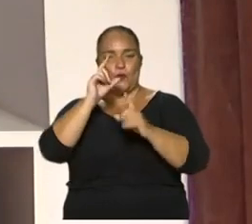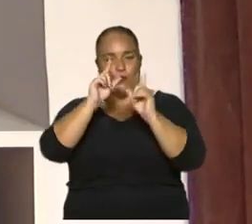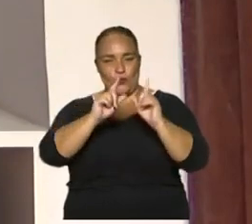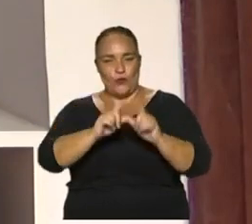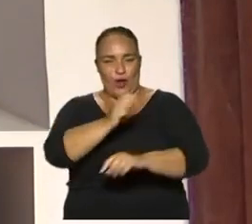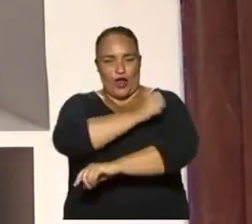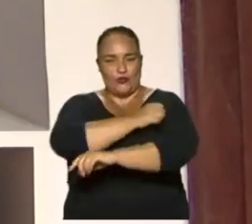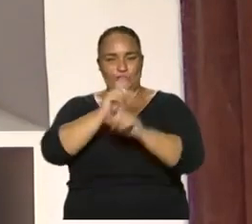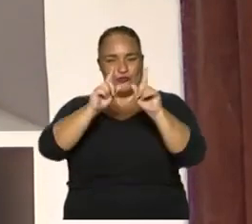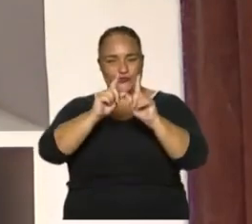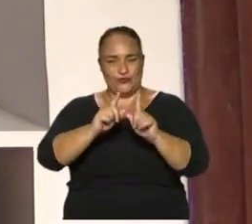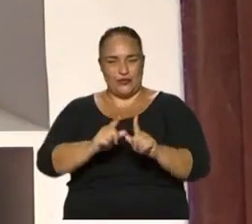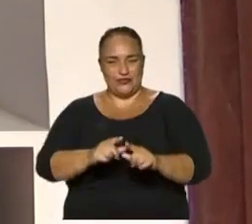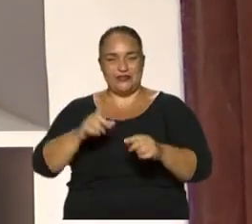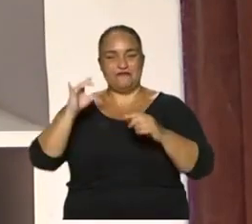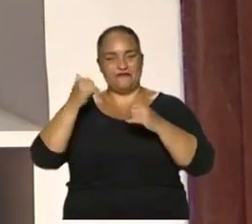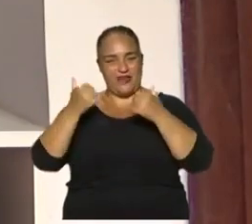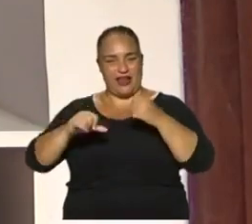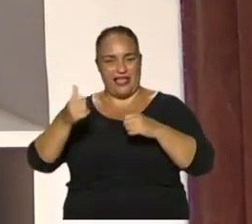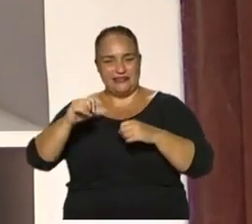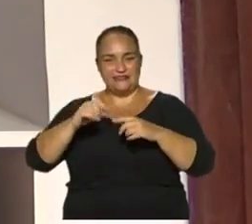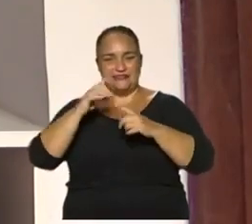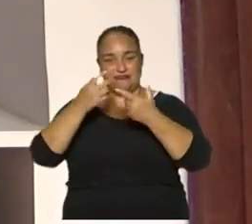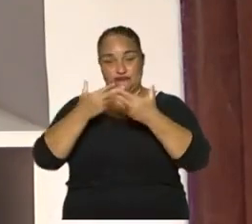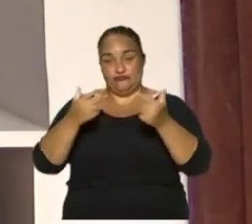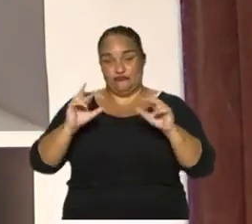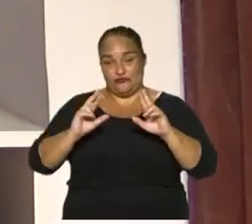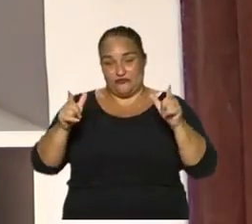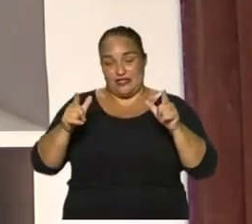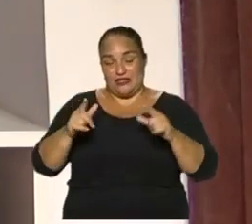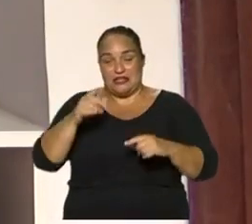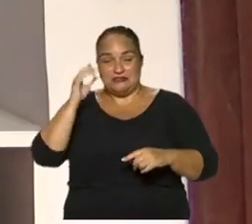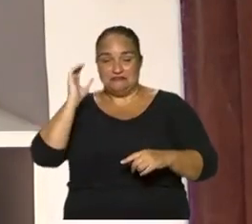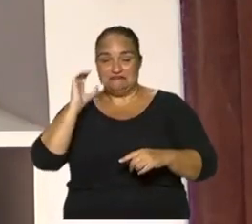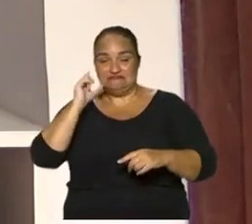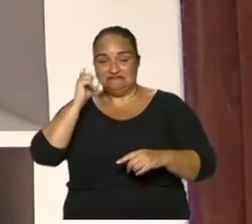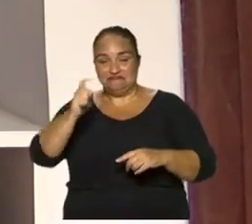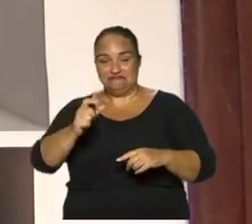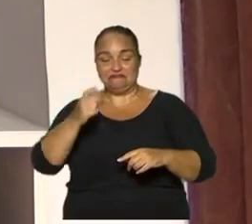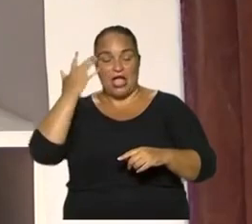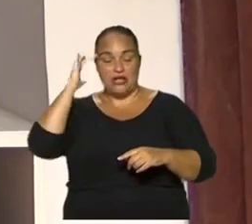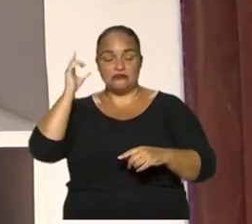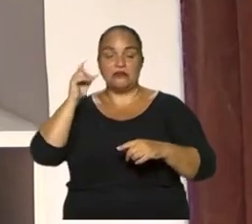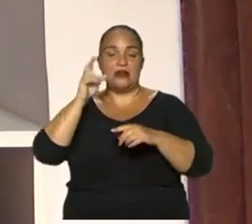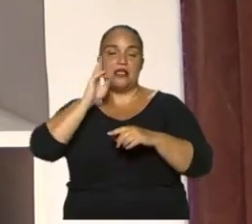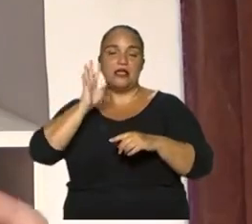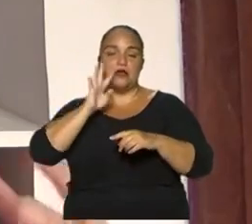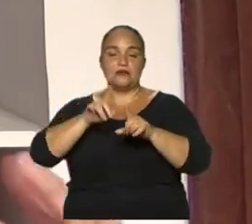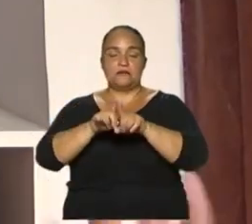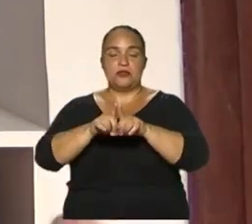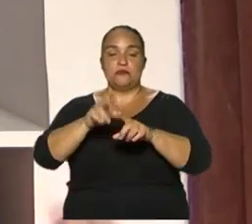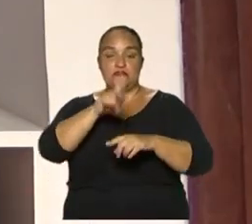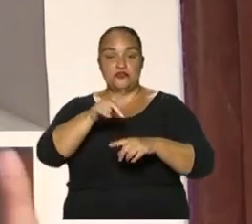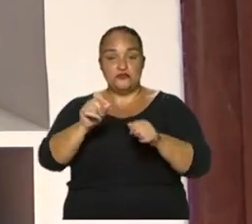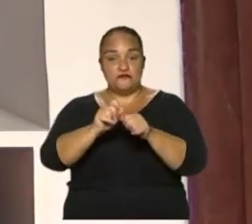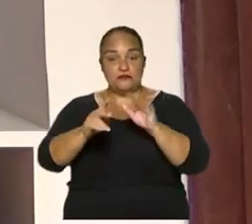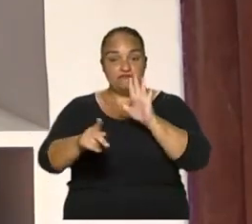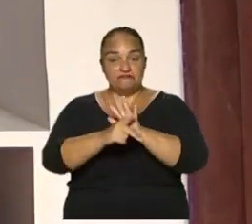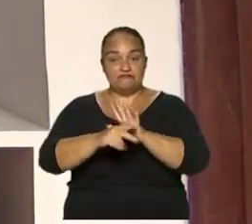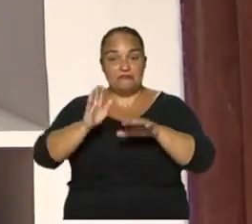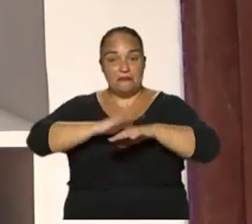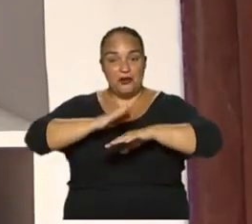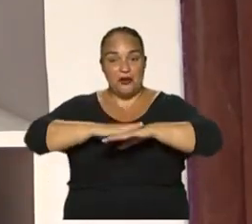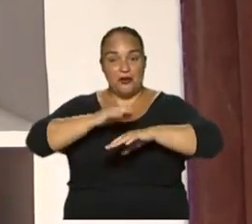quadrinhos, é uma forma de avaliação alternativa bem interessante. E eu acho muito legal também isso do professor fazer o próprio quadrinho dele ali,